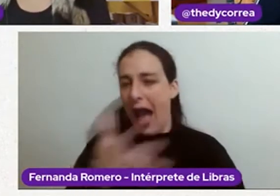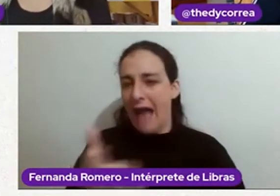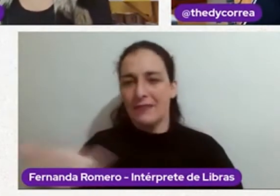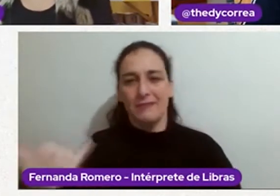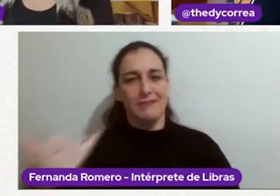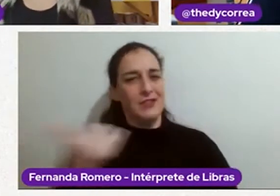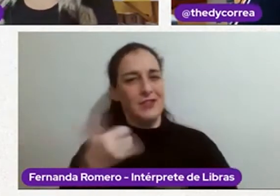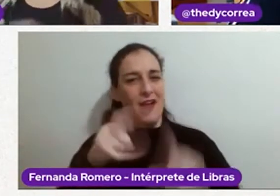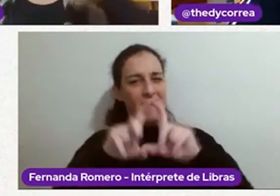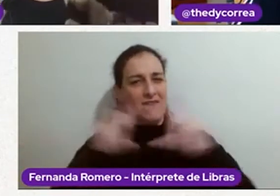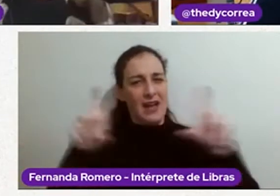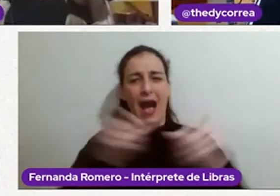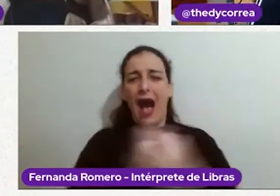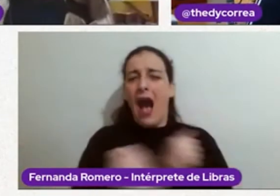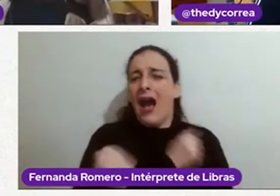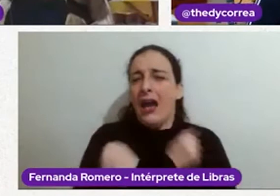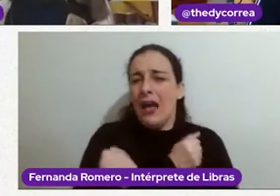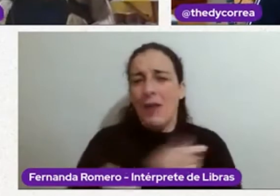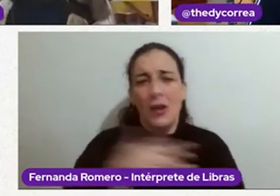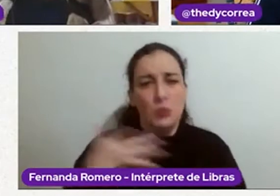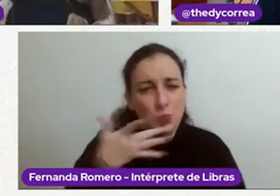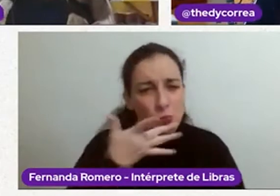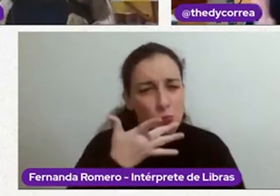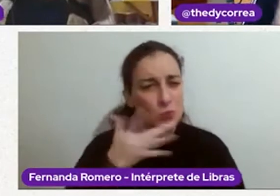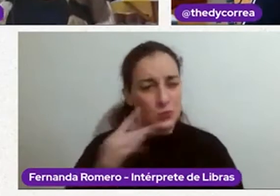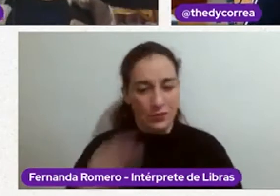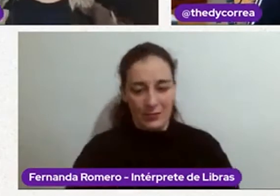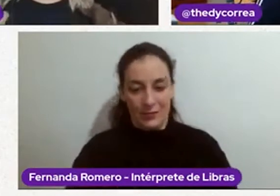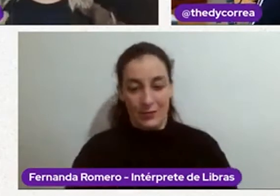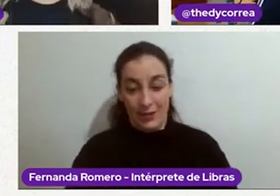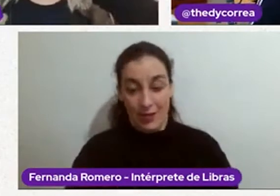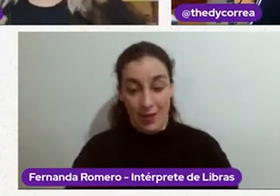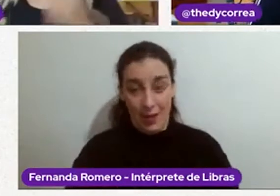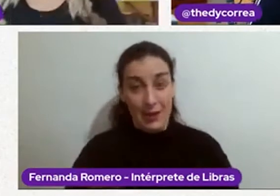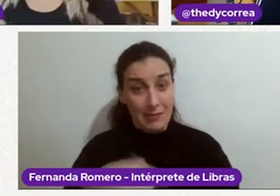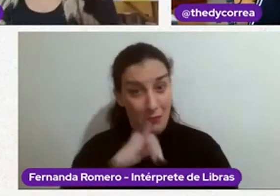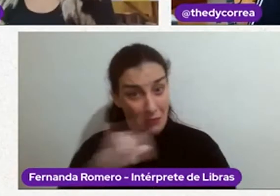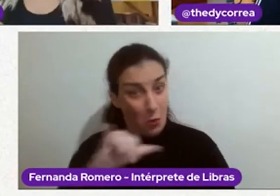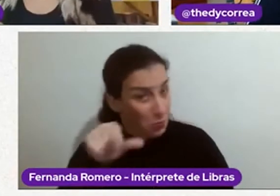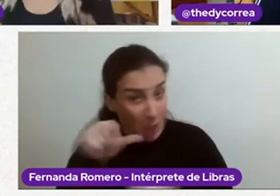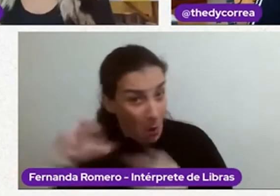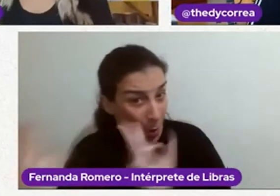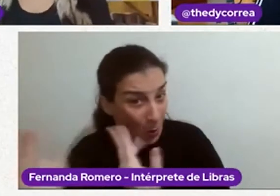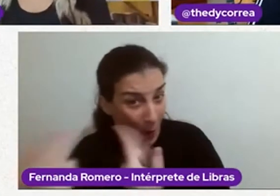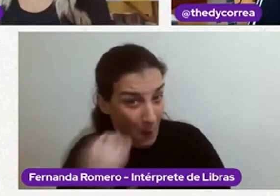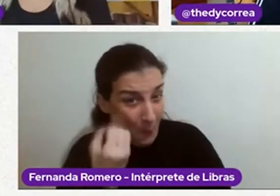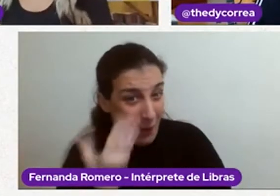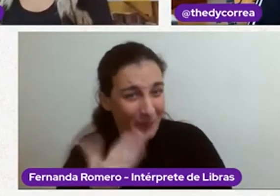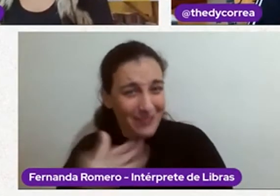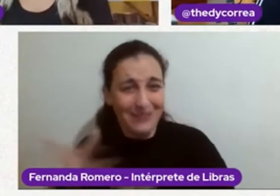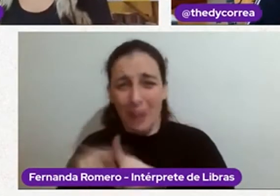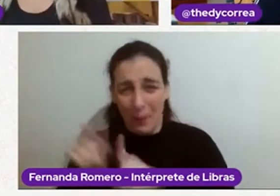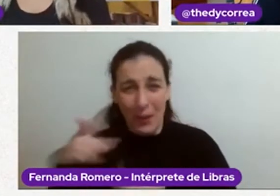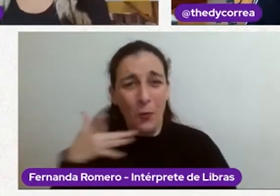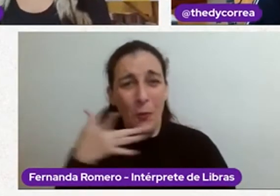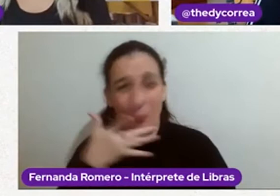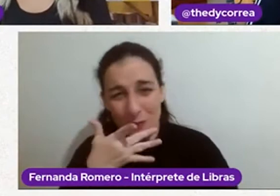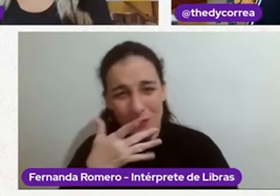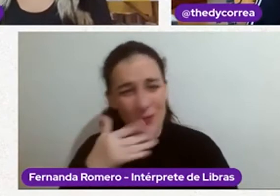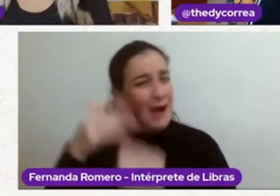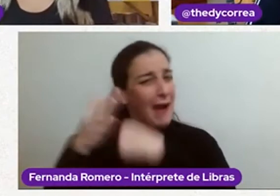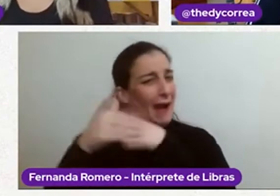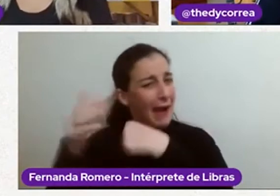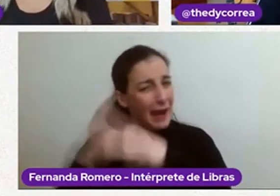aquela frase, que abraço bom, o teu abraço é bom, e eu digo, mas o teu também é bom. O abraço também faz bem, entendeu? Esse carinho nos